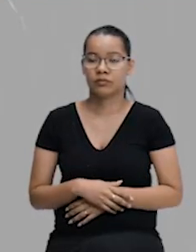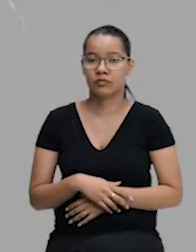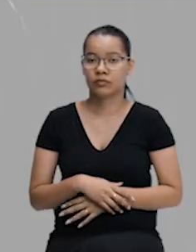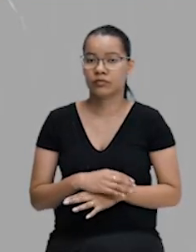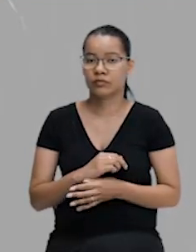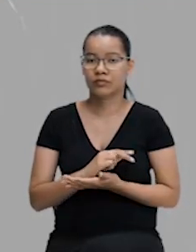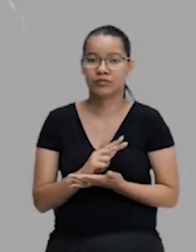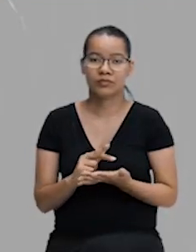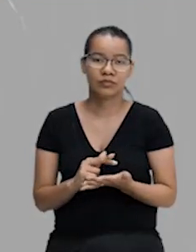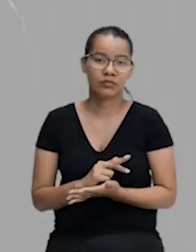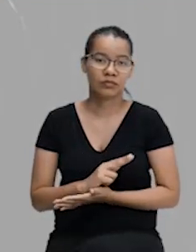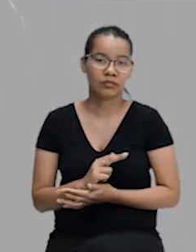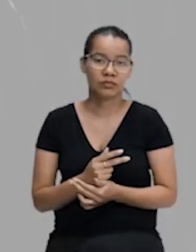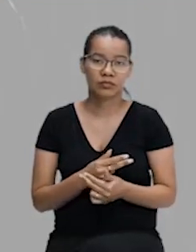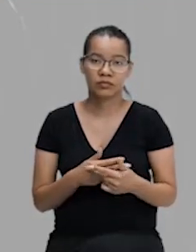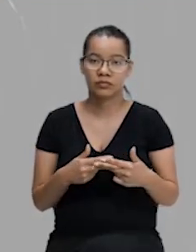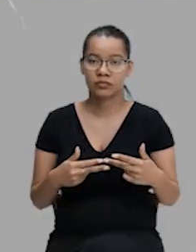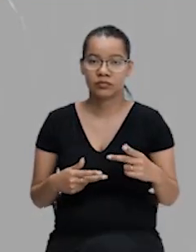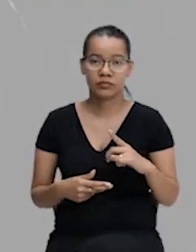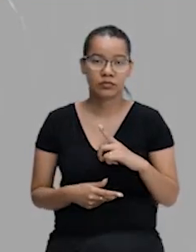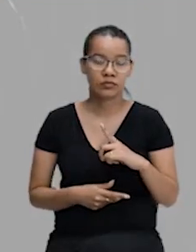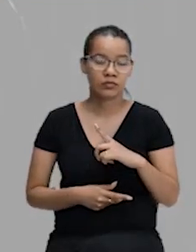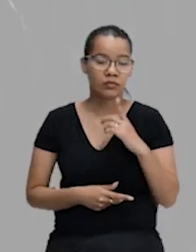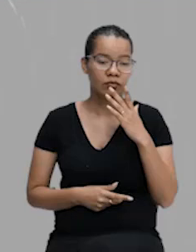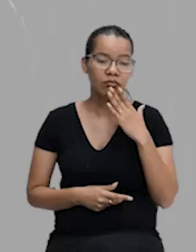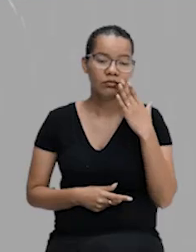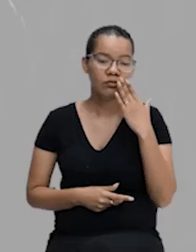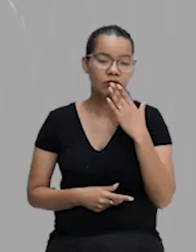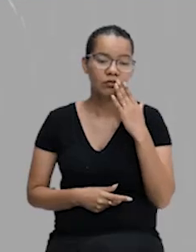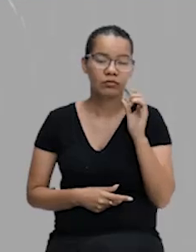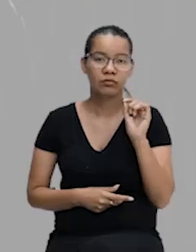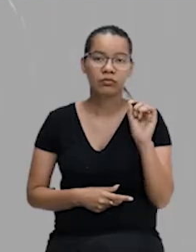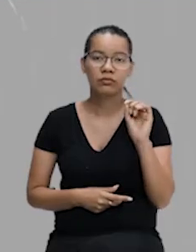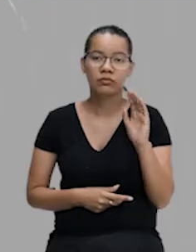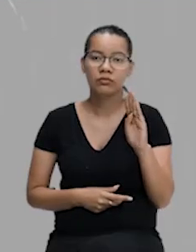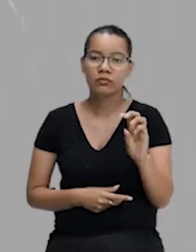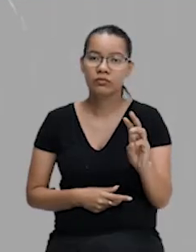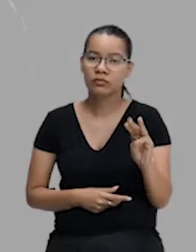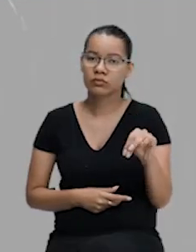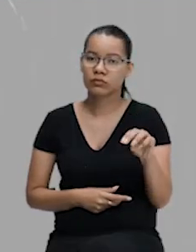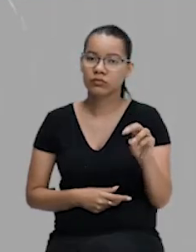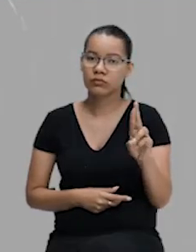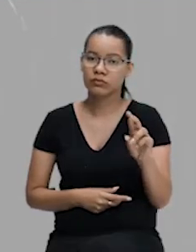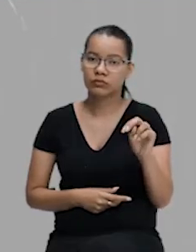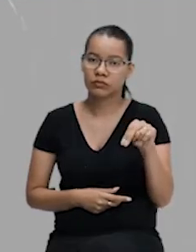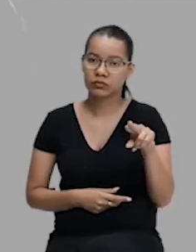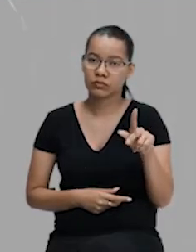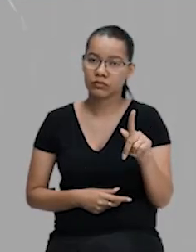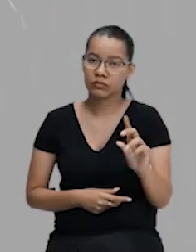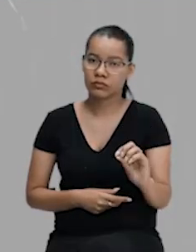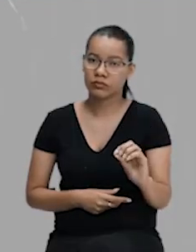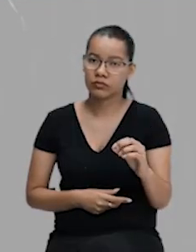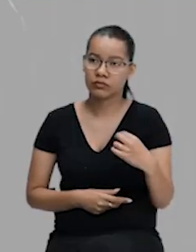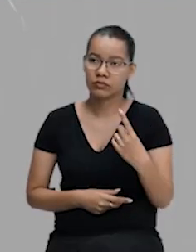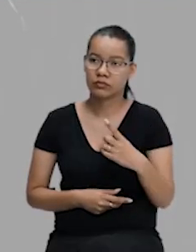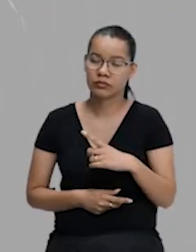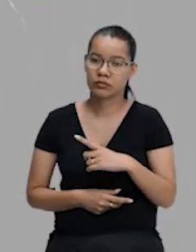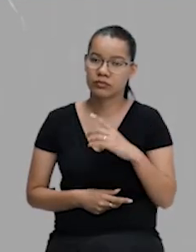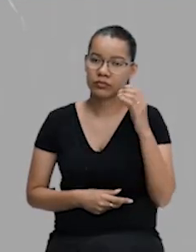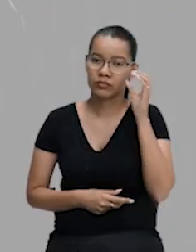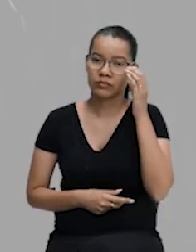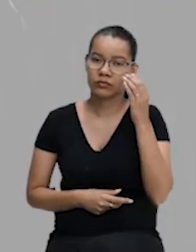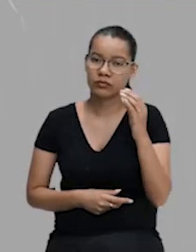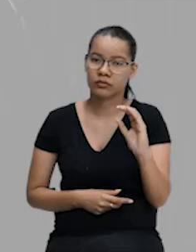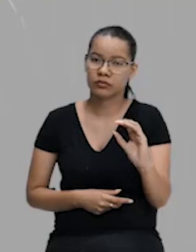né, sucos que vão ter esse sabor de morango. Bom, será que a nossa a cultura de morango